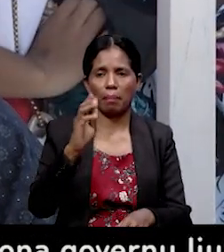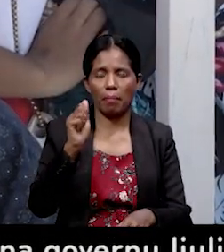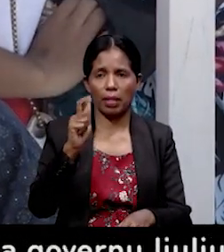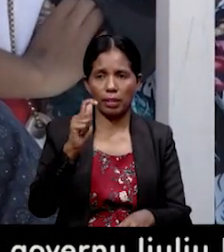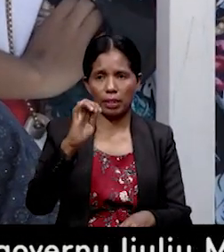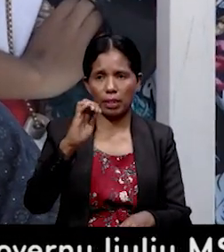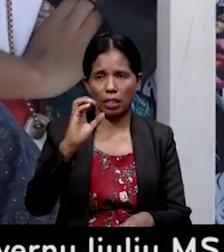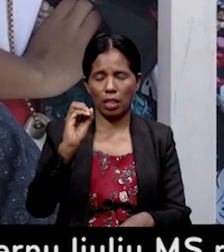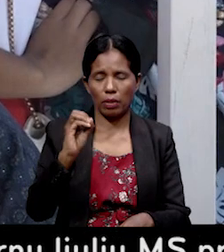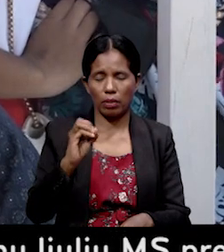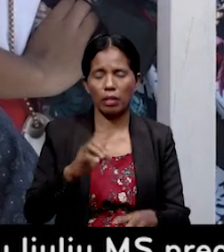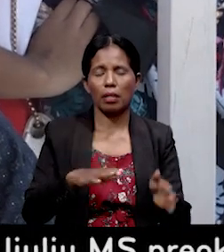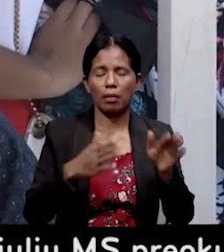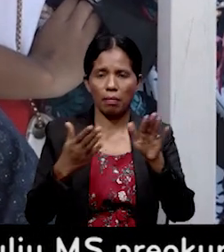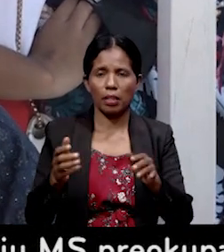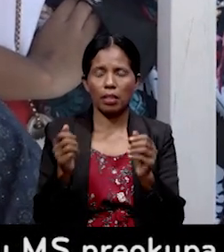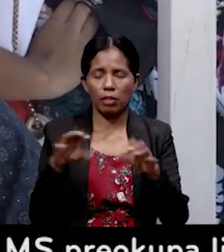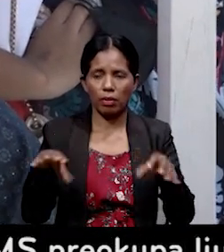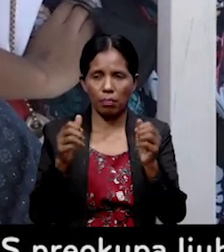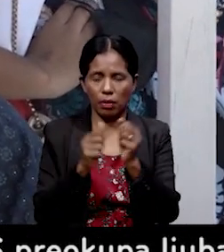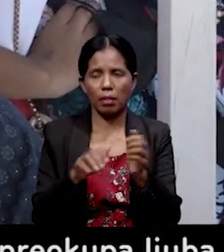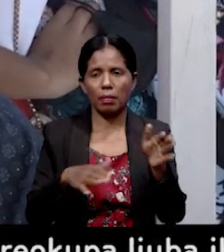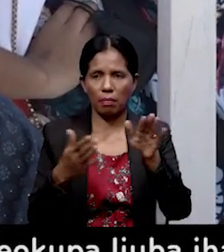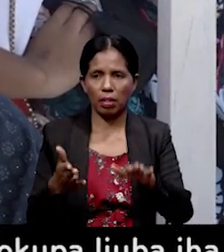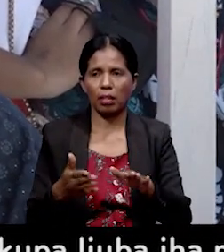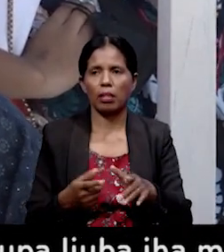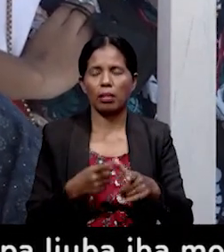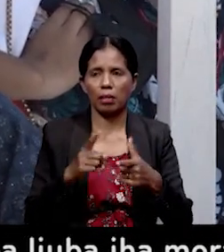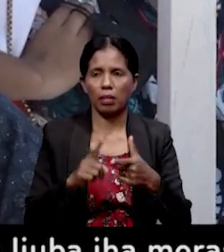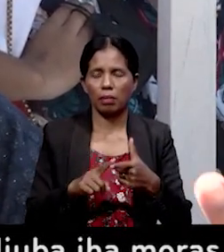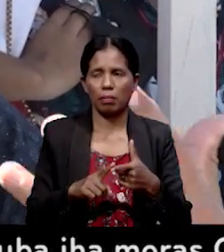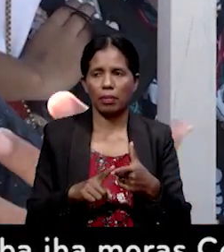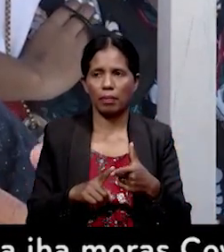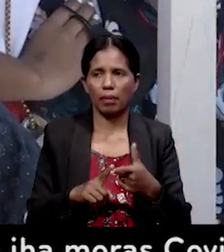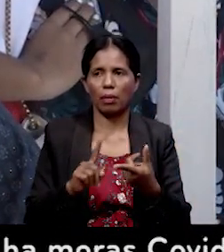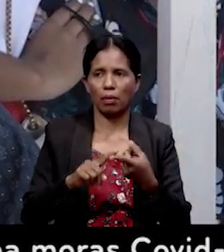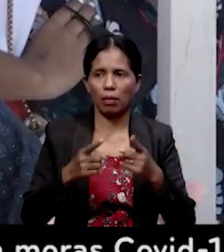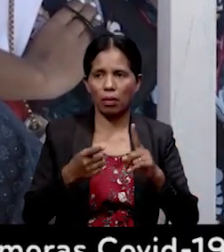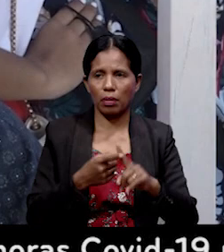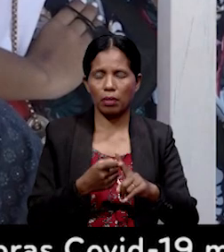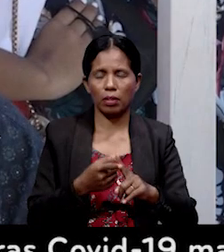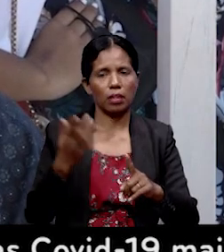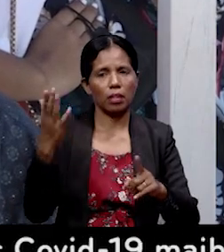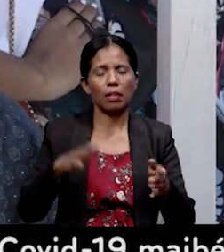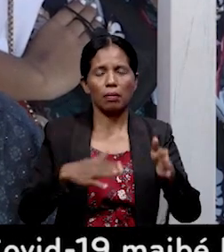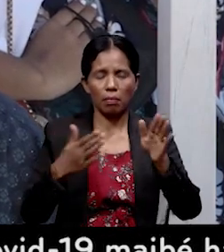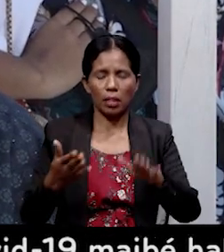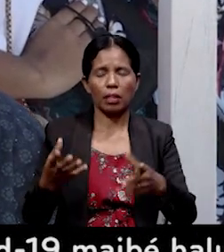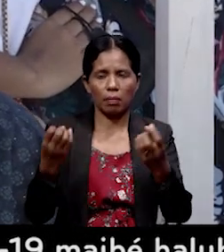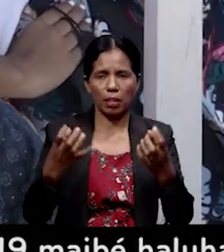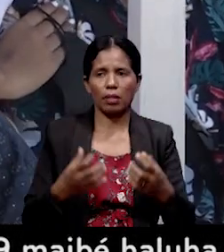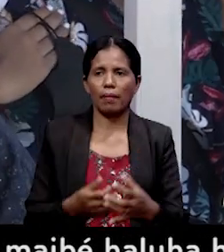luta, Tony Mate, muito colega Sira, e de Mate Ona. Depois, colega Sira, dia 12 de novembro, Mate Tan, Barak Mate